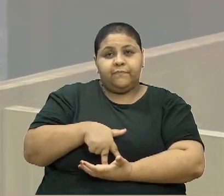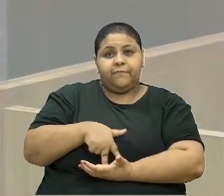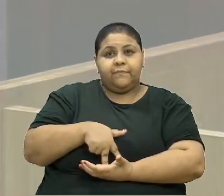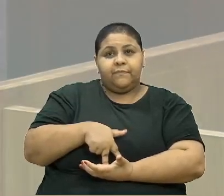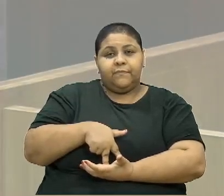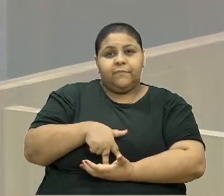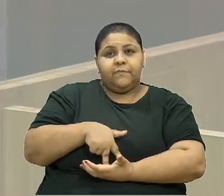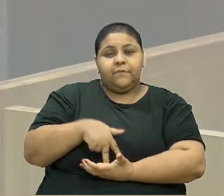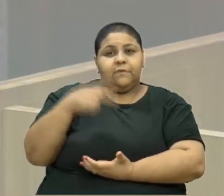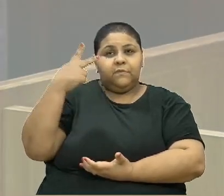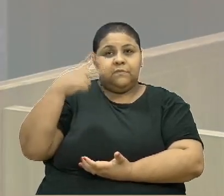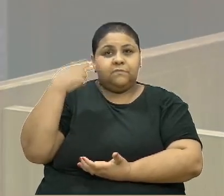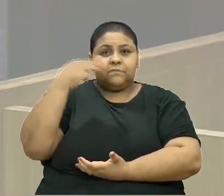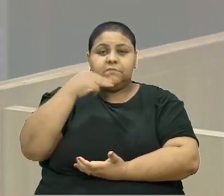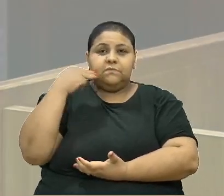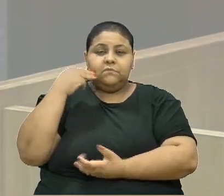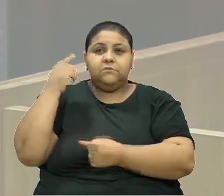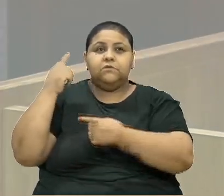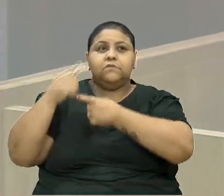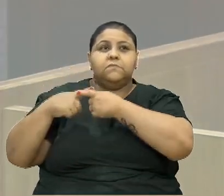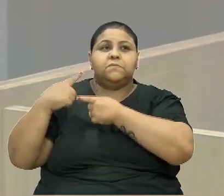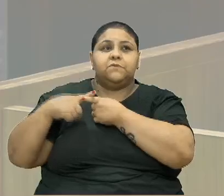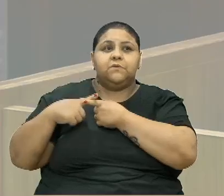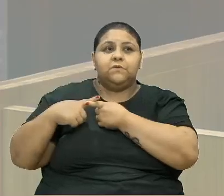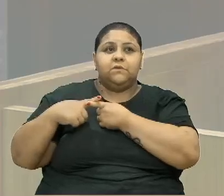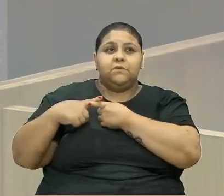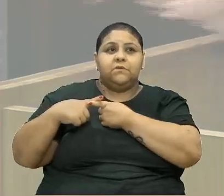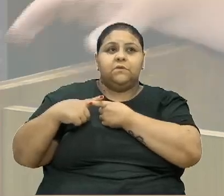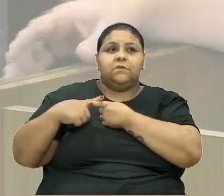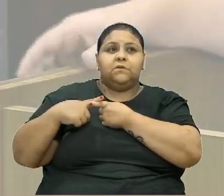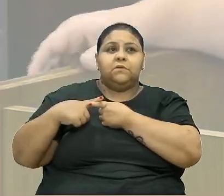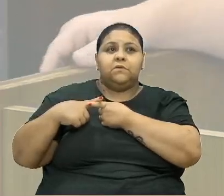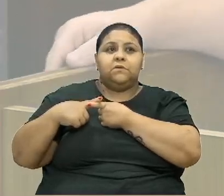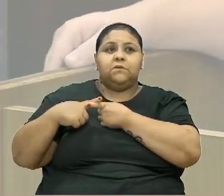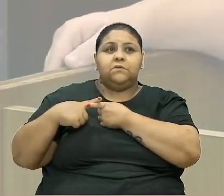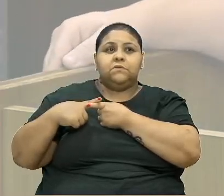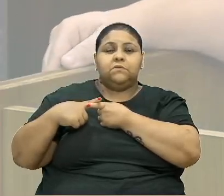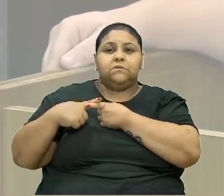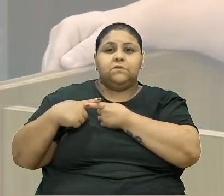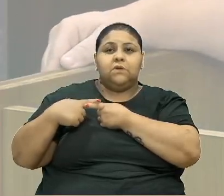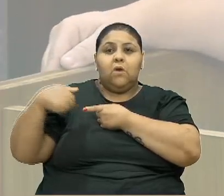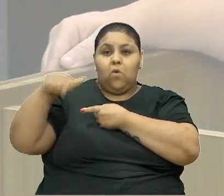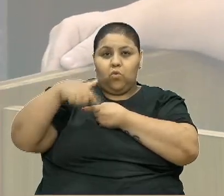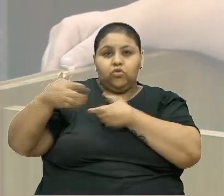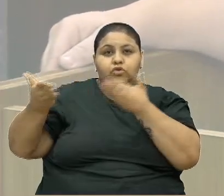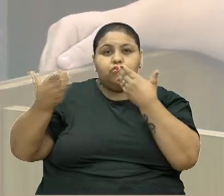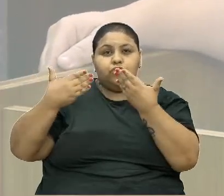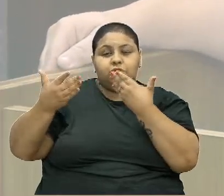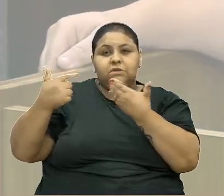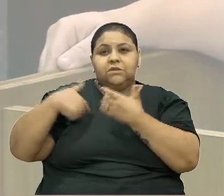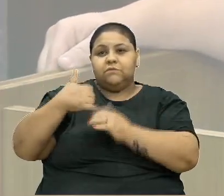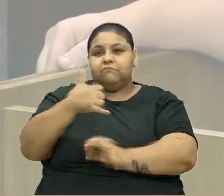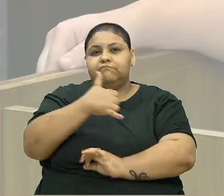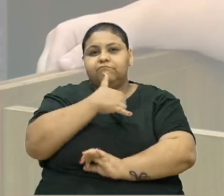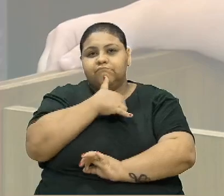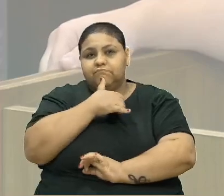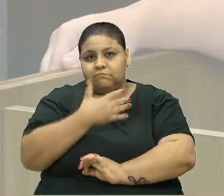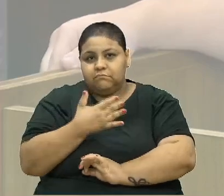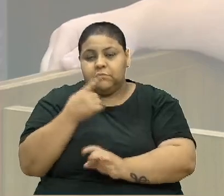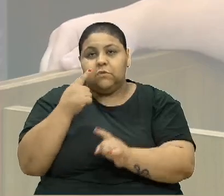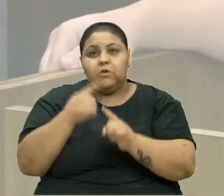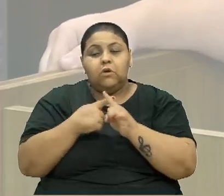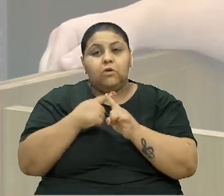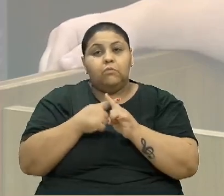da casa, Marisol Santos, até porque hoje de manhã a gente conversando aqui, a gente fica triste, fica magoado por